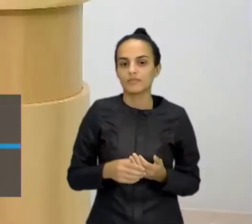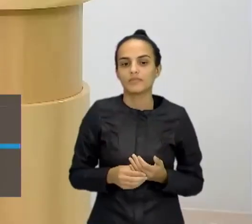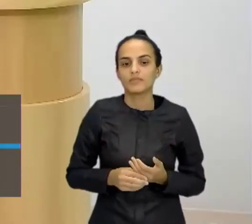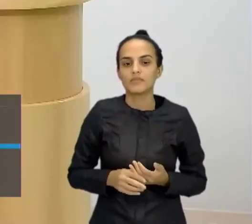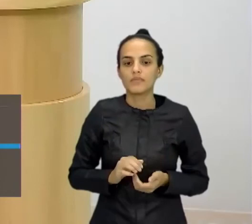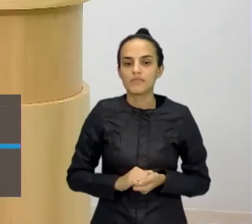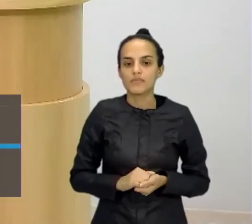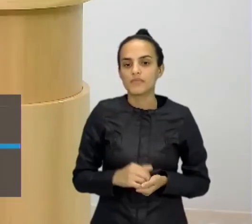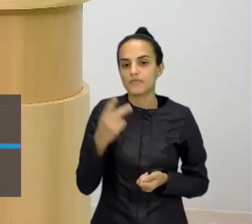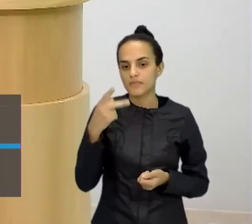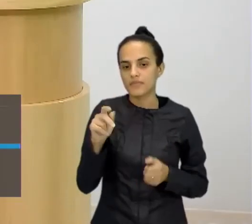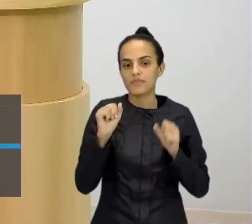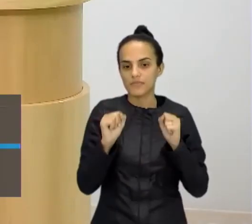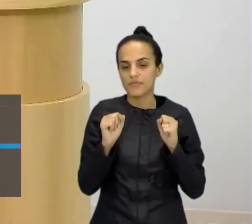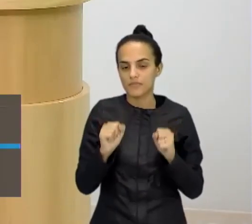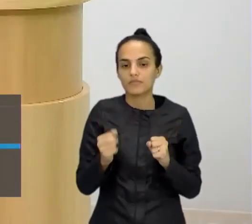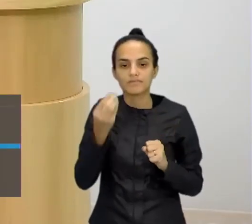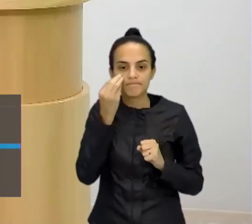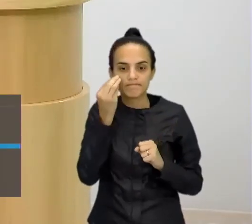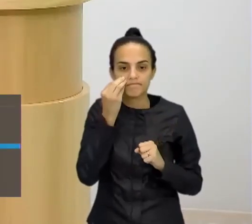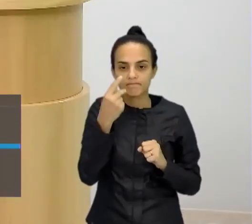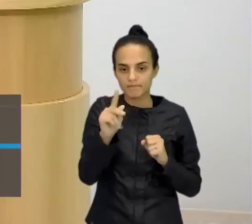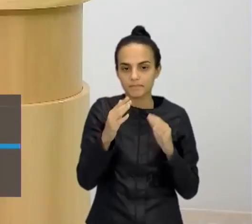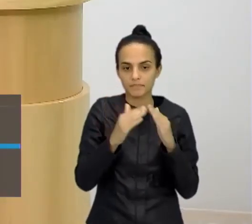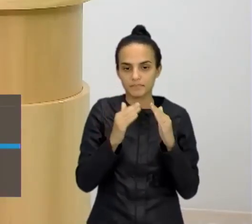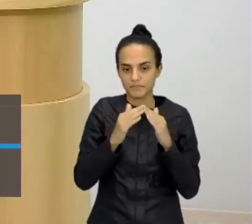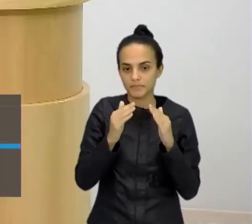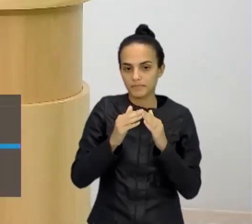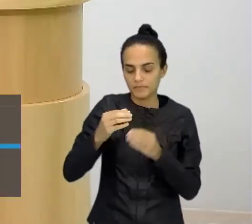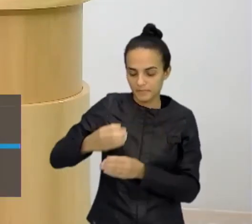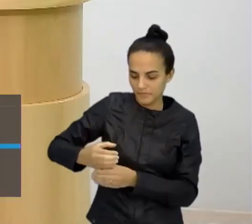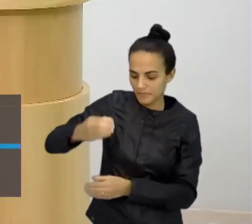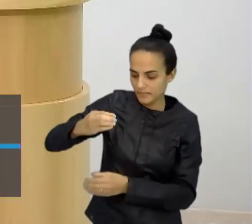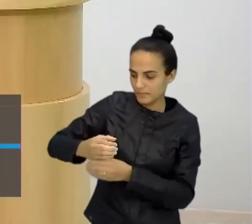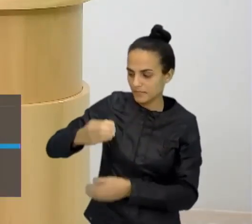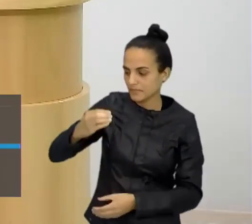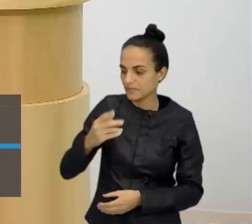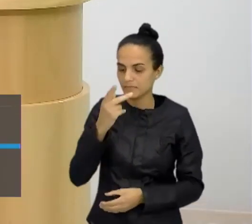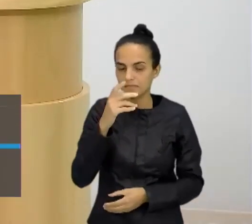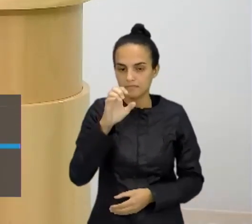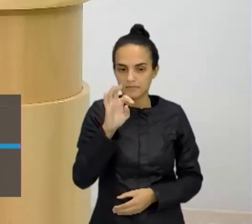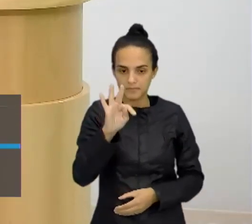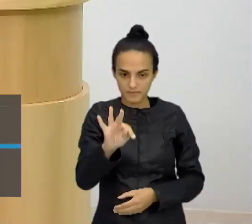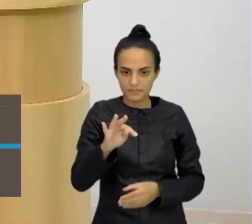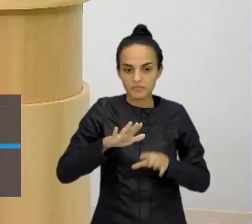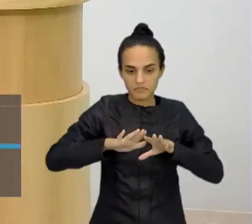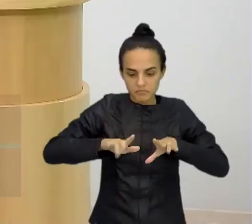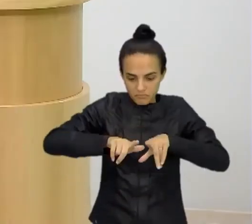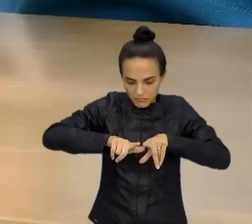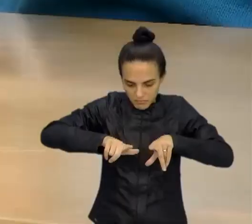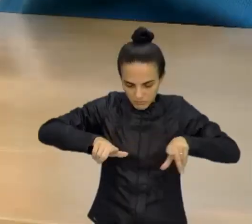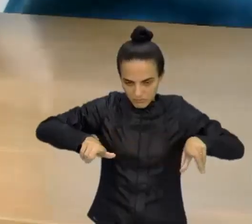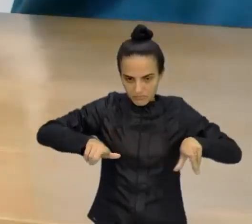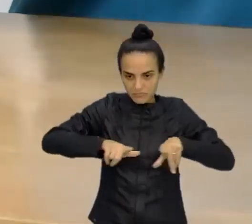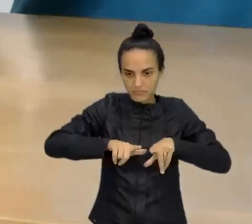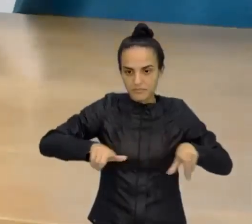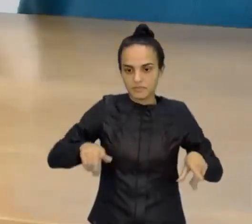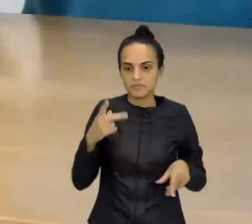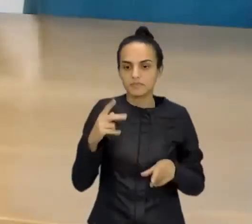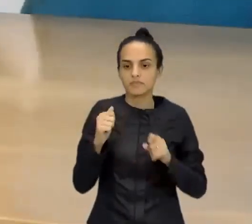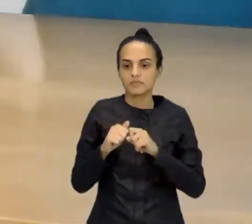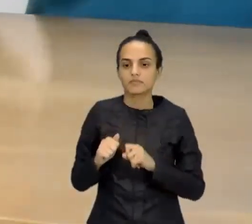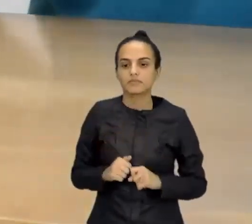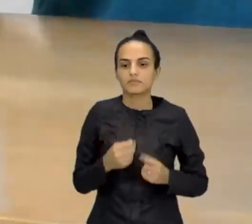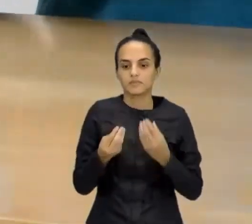Ó, você pode fazer o teste na sua casa, pegar uma garrafa PET. Ela tem que ter o tampo todo liso, reto, tudo bem? Aí vocês vão fazer o